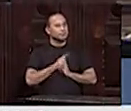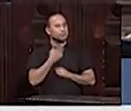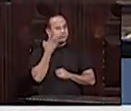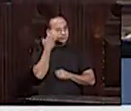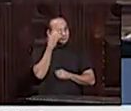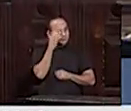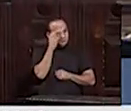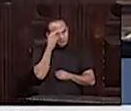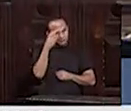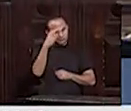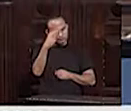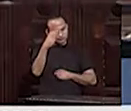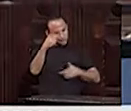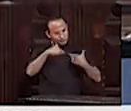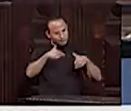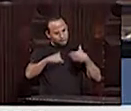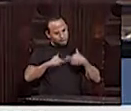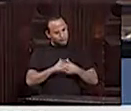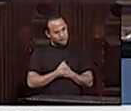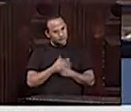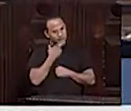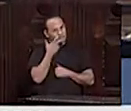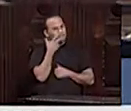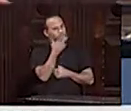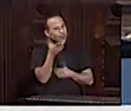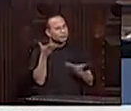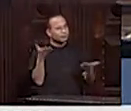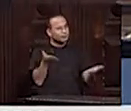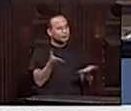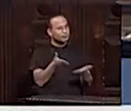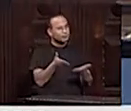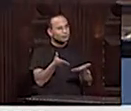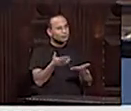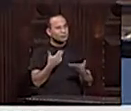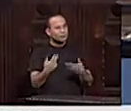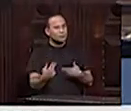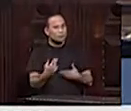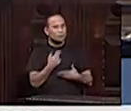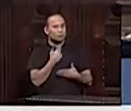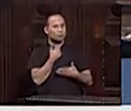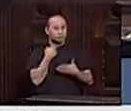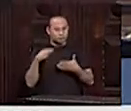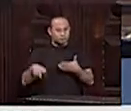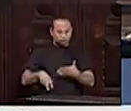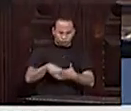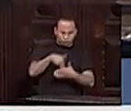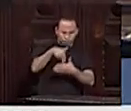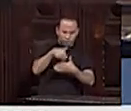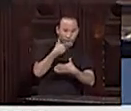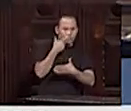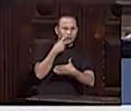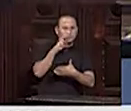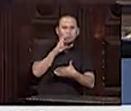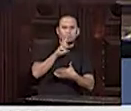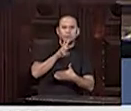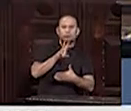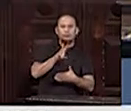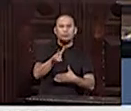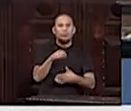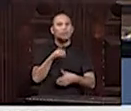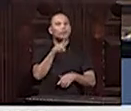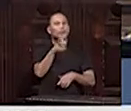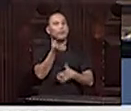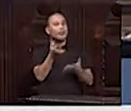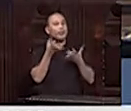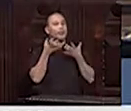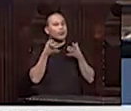da inteligência dos trabalhadores. Então, é bom falar que a gente ocupa a tribuna e se posiciona aqui na casa também, olhando os interesses da